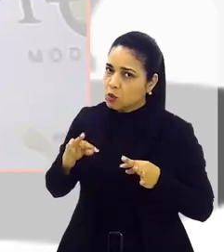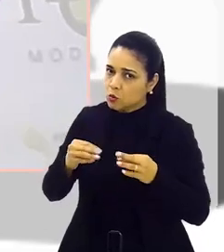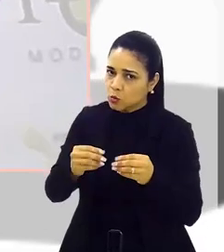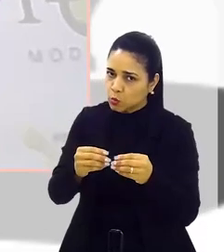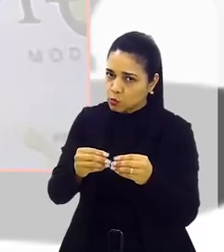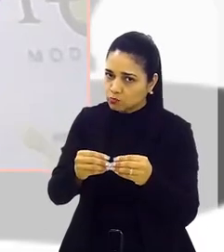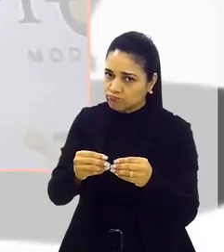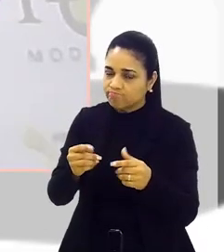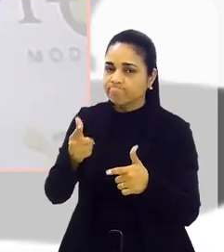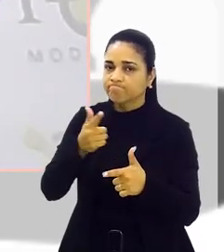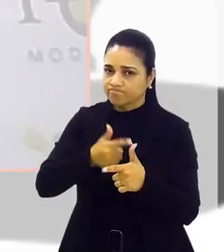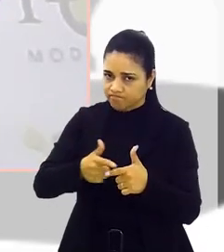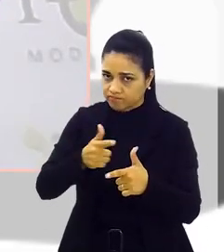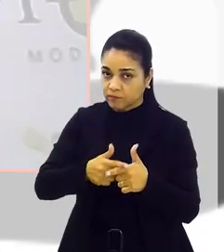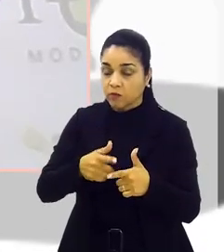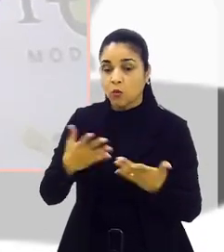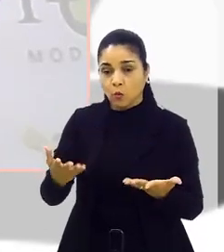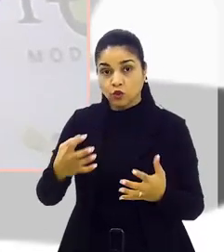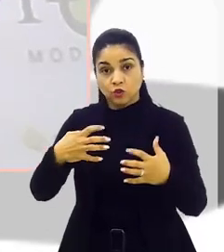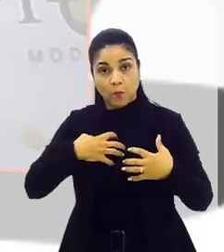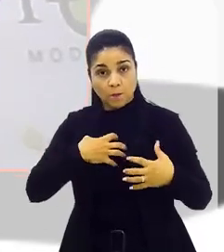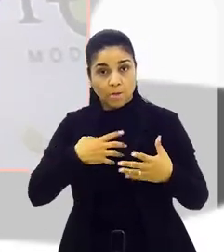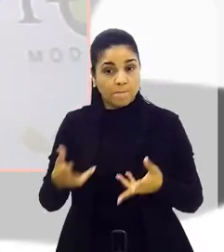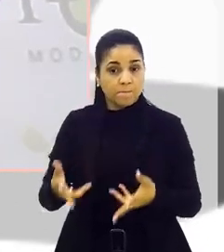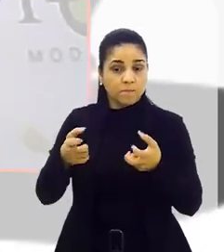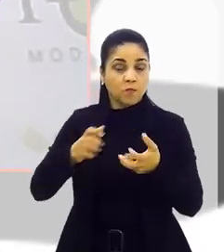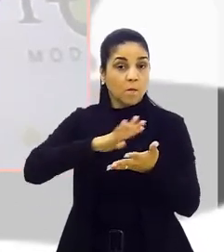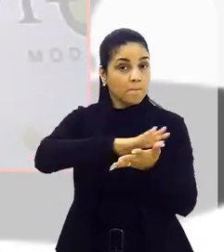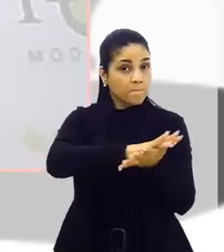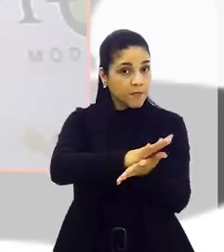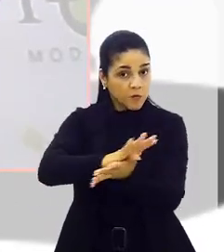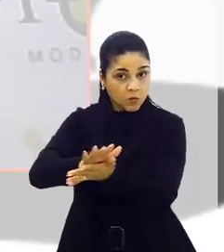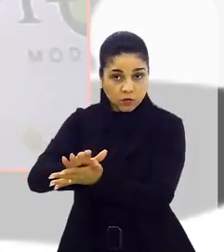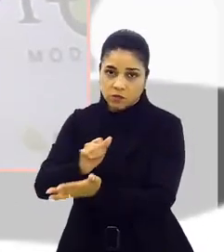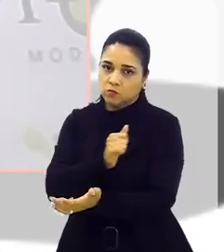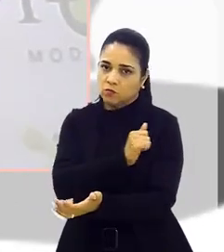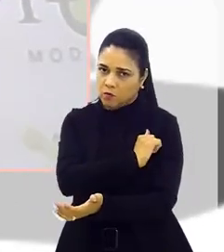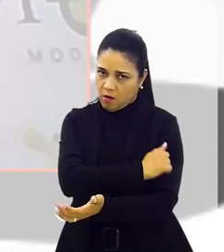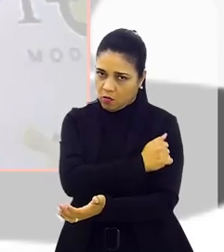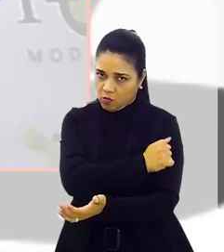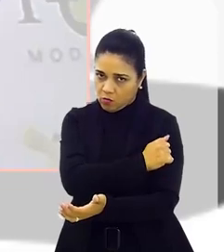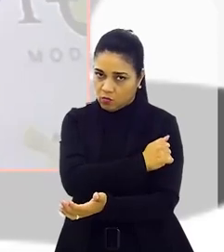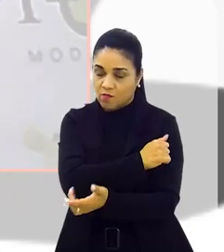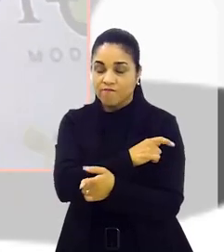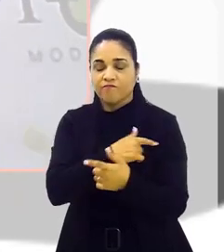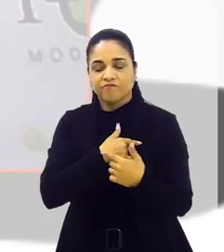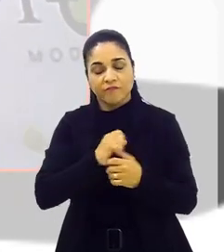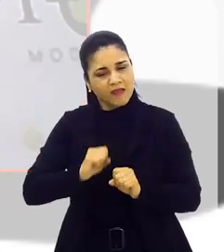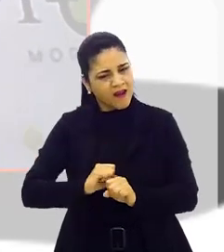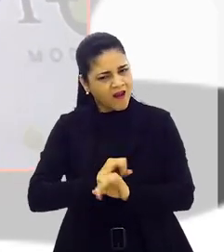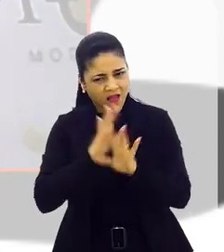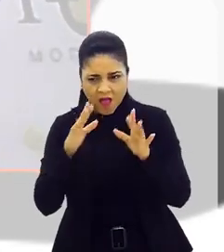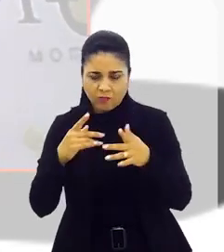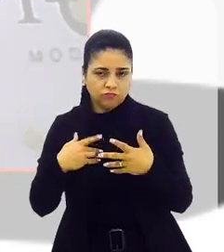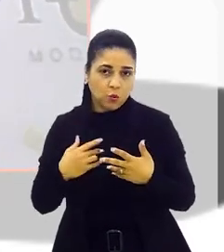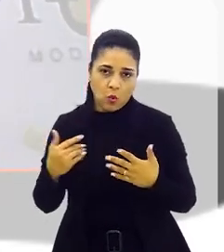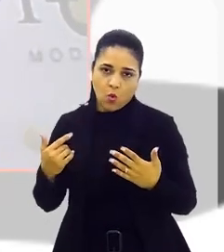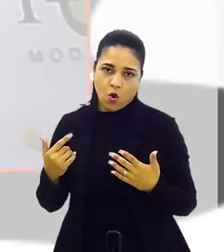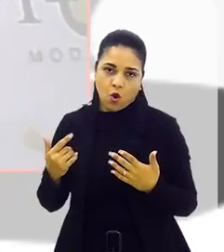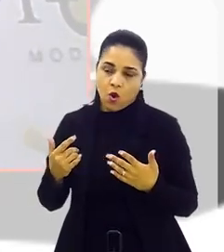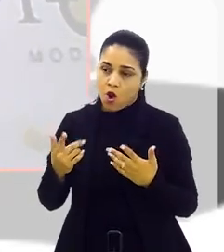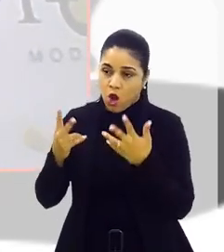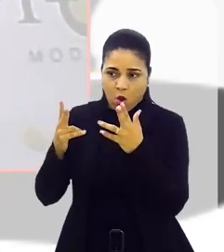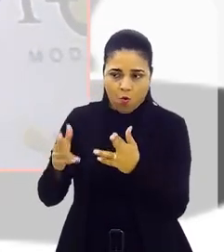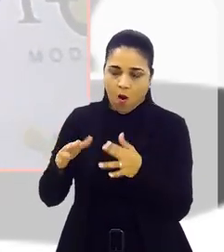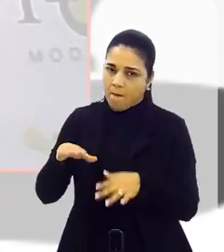ia enfrentar. Hoje eu sinto o preconceito desses meninos, muito, muito, muito claro que não tanto quanto as